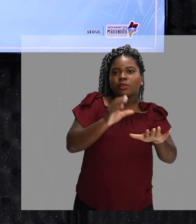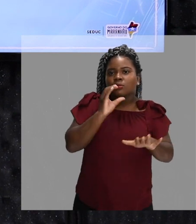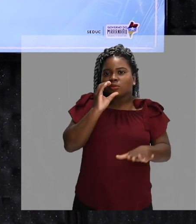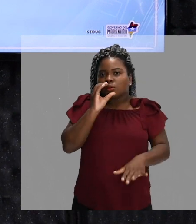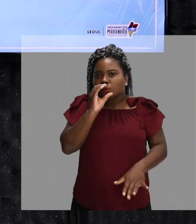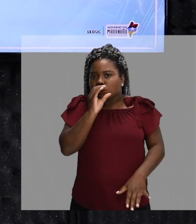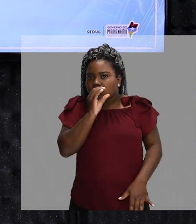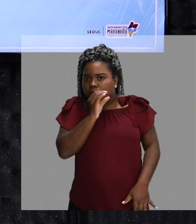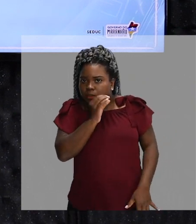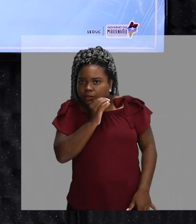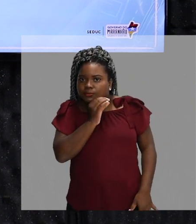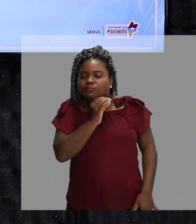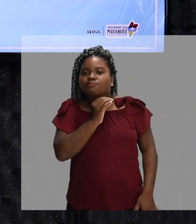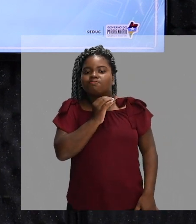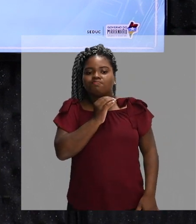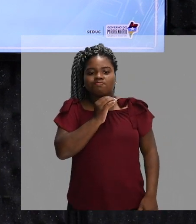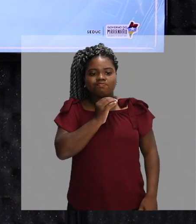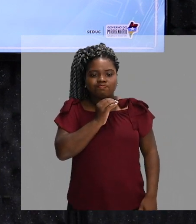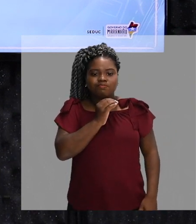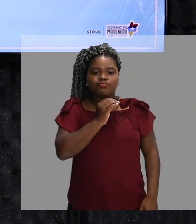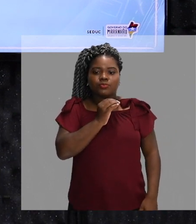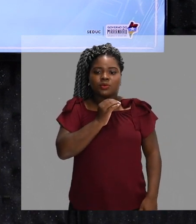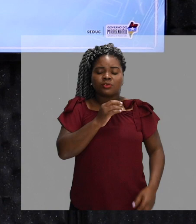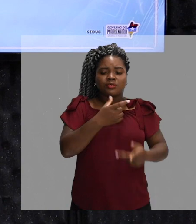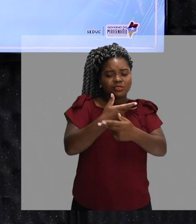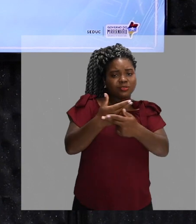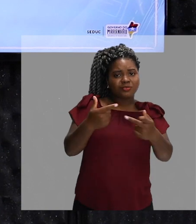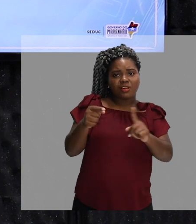diversos tipos de estímulos